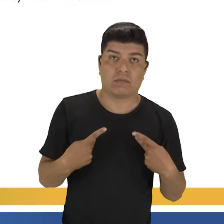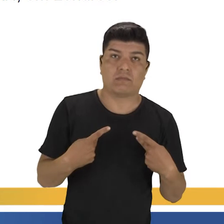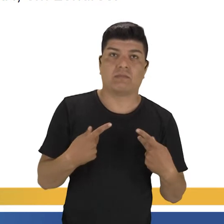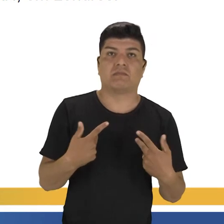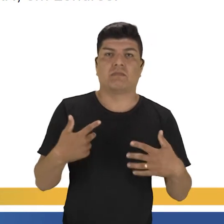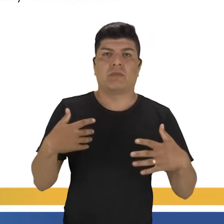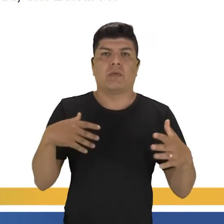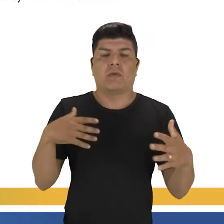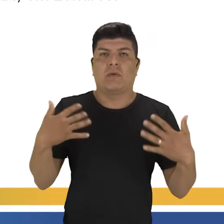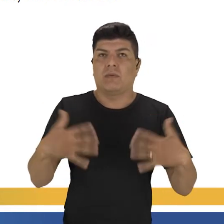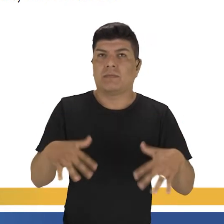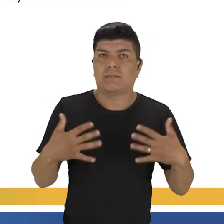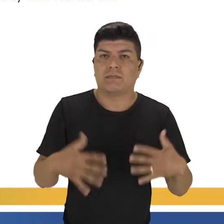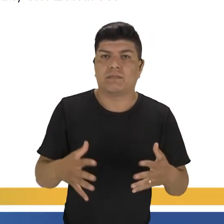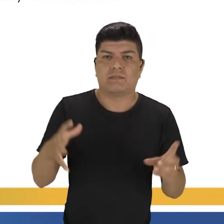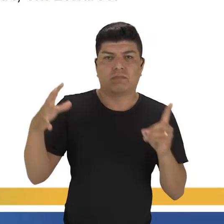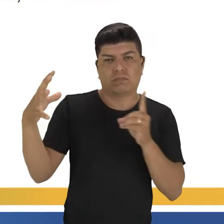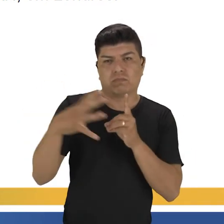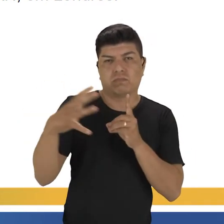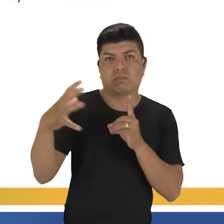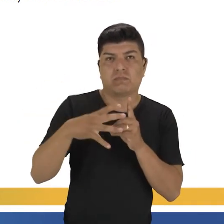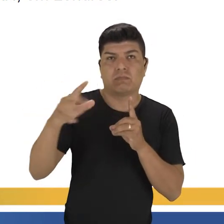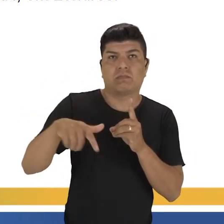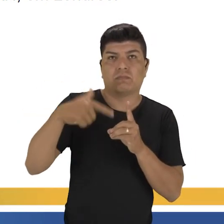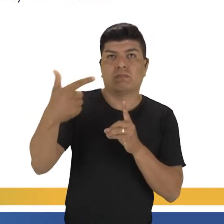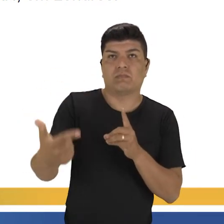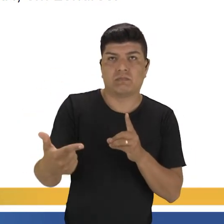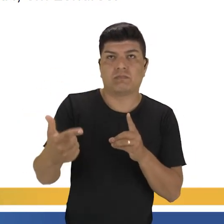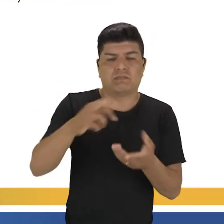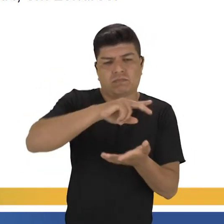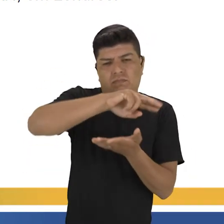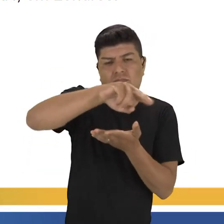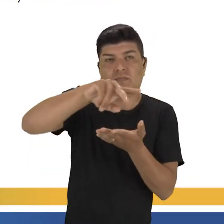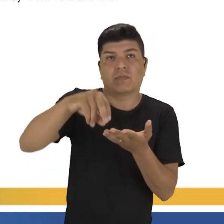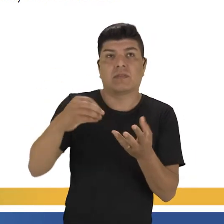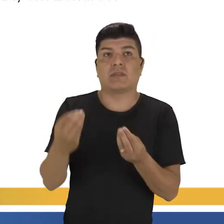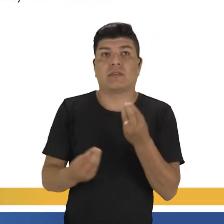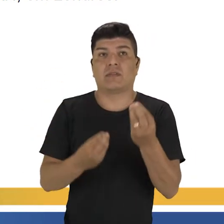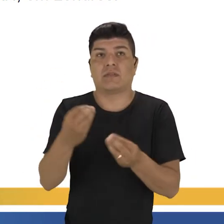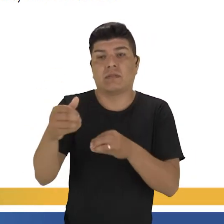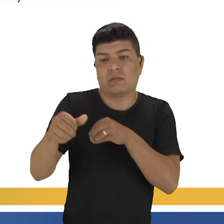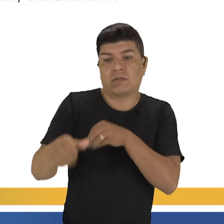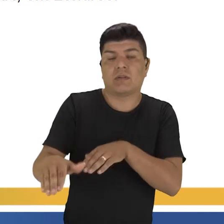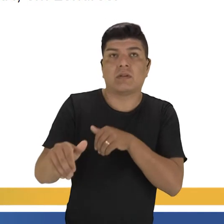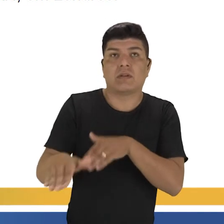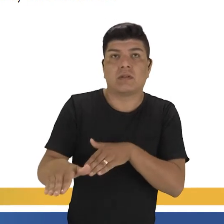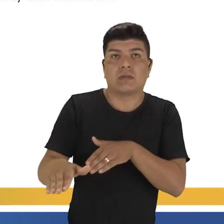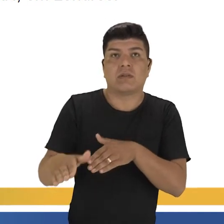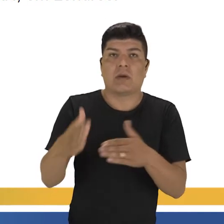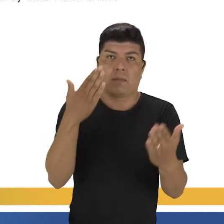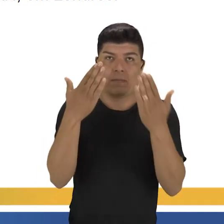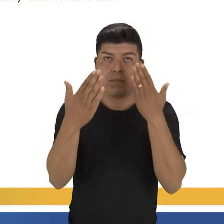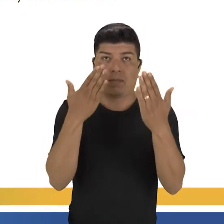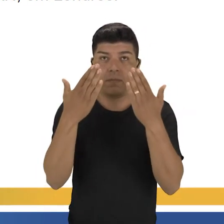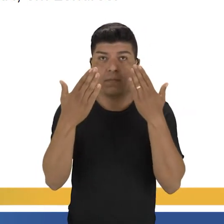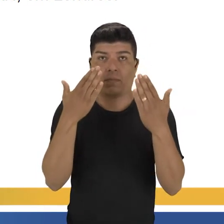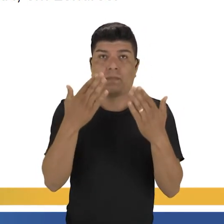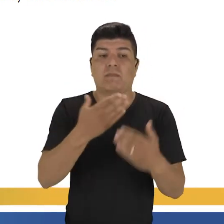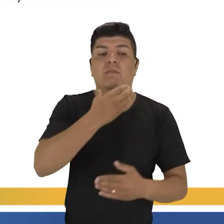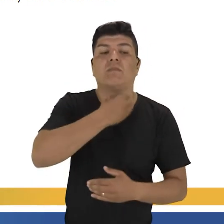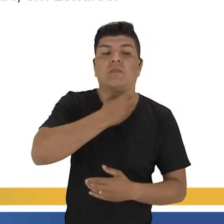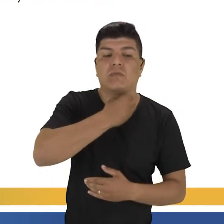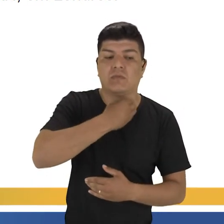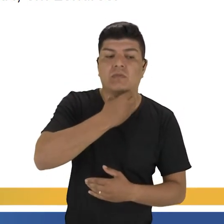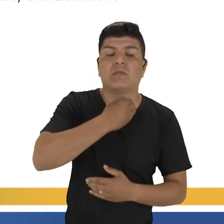grande impacto e passaram a influenciar trabalhos desenvolvidos nas áreas de diversas como educação, psicologia,